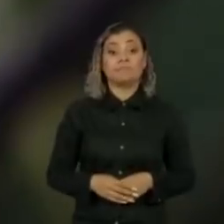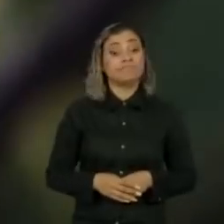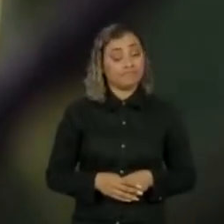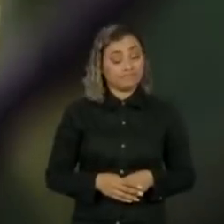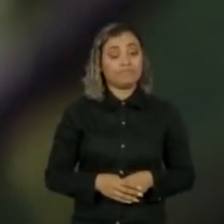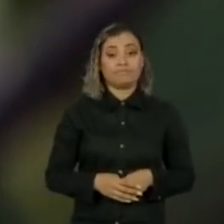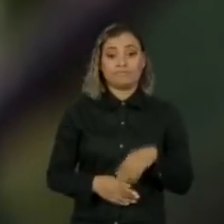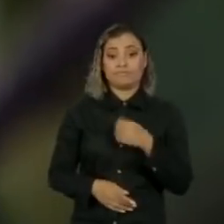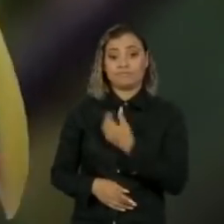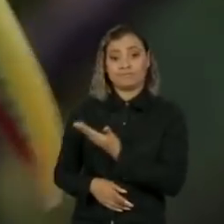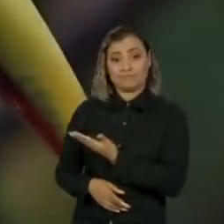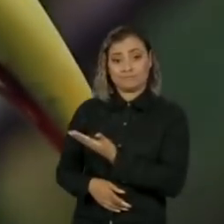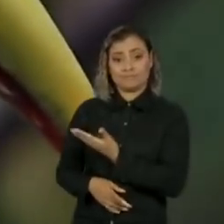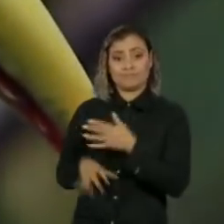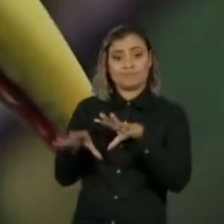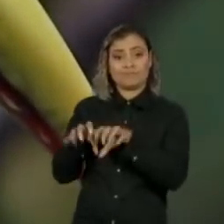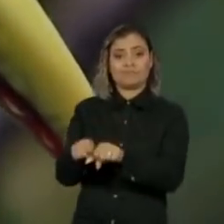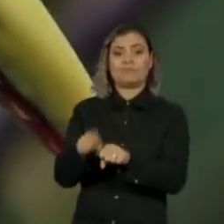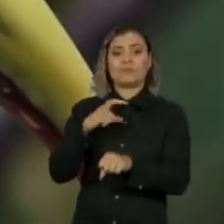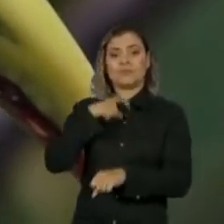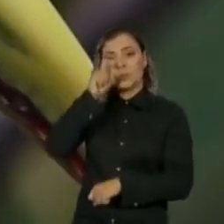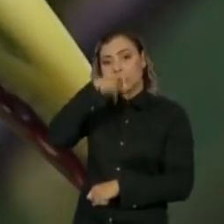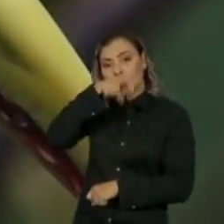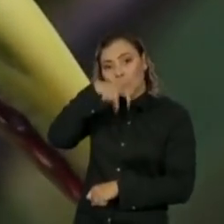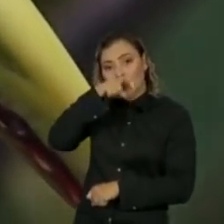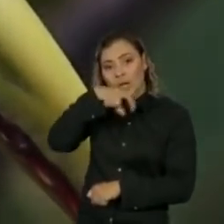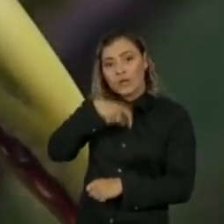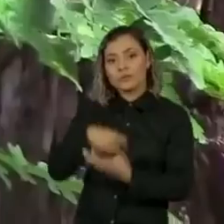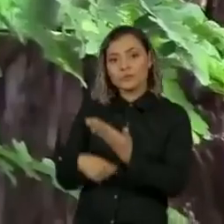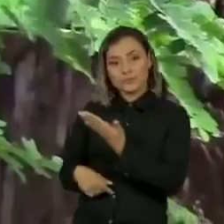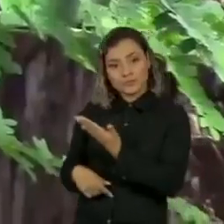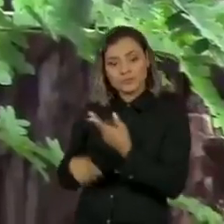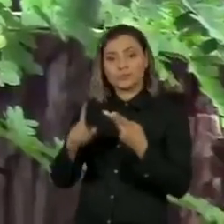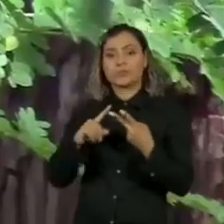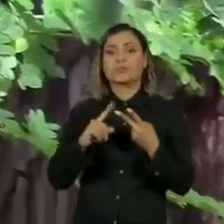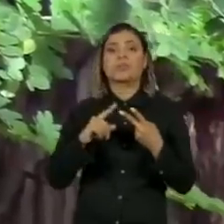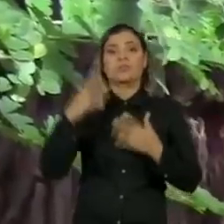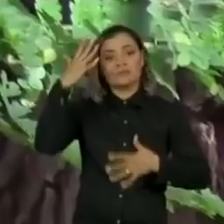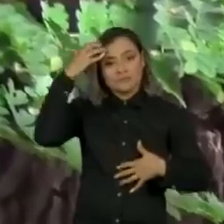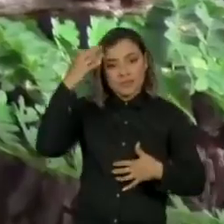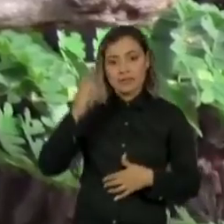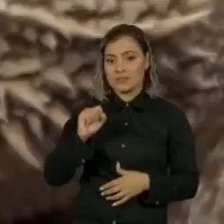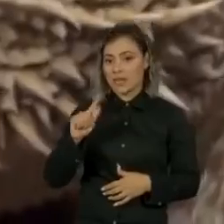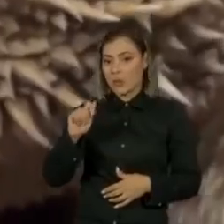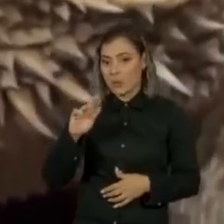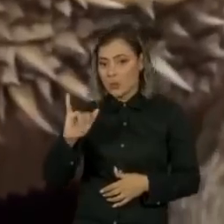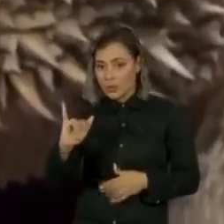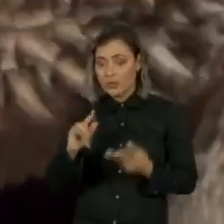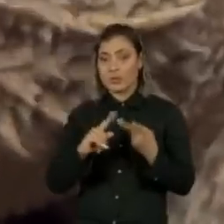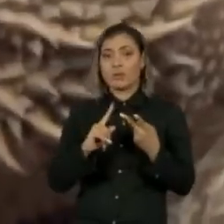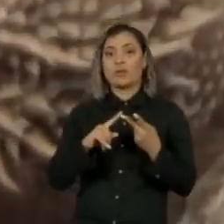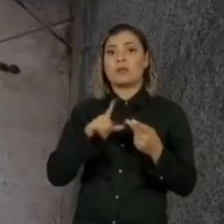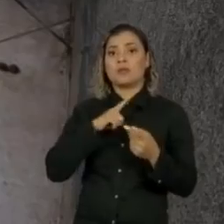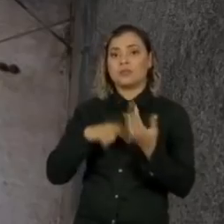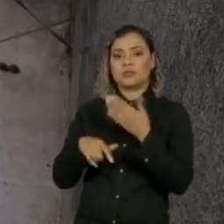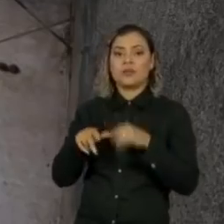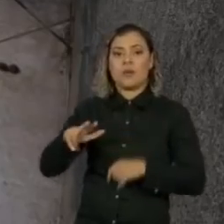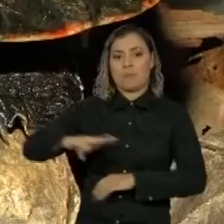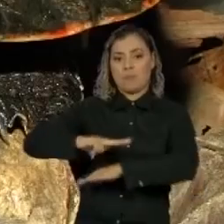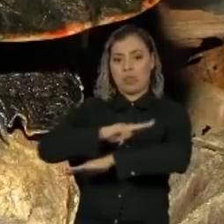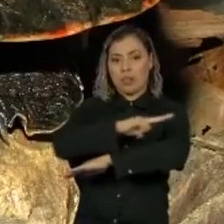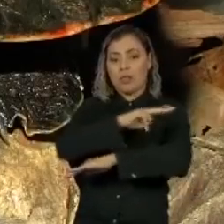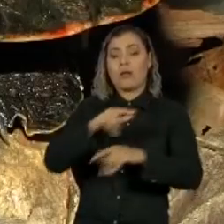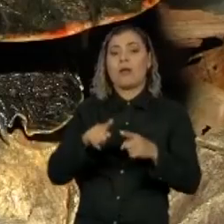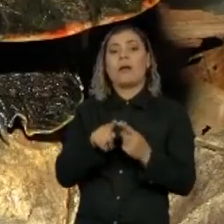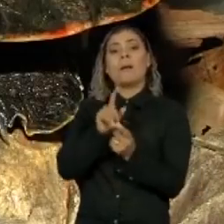Entre as espécies apreendidas havia tucano do bico verde, sagui de tufo branco, dragão de barba,